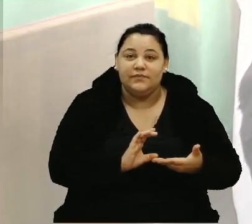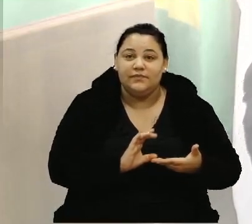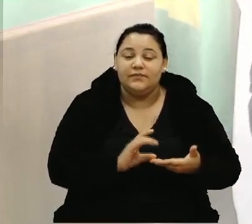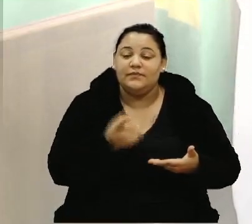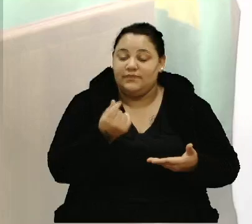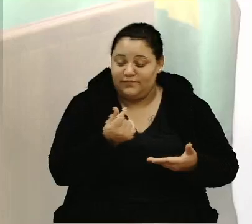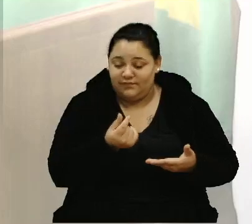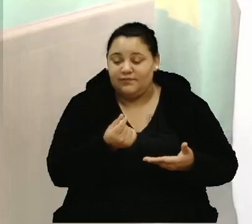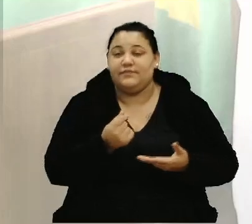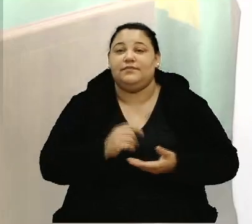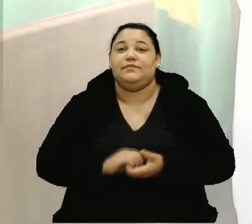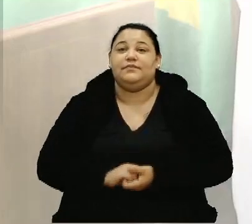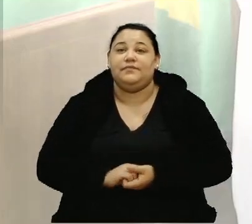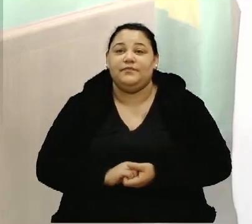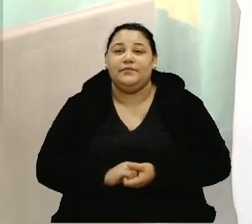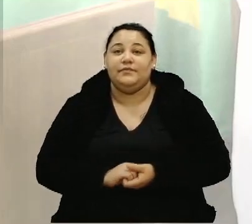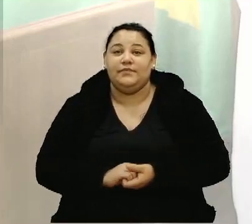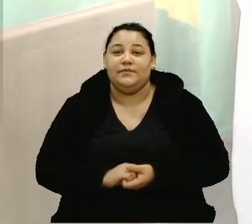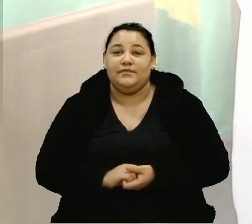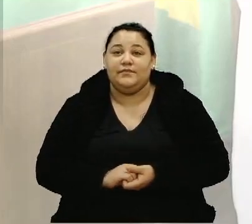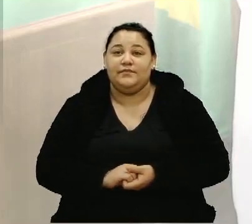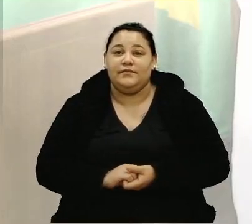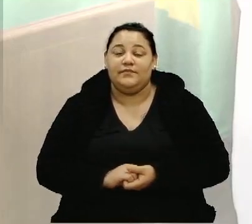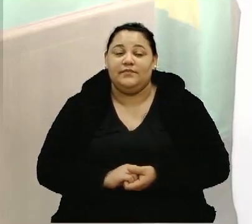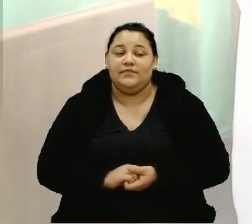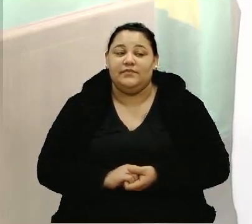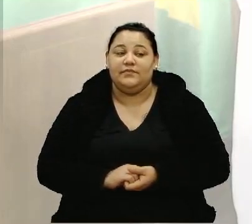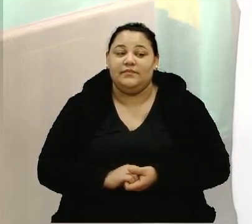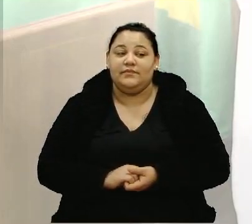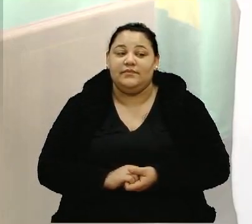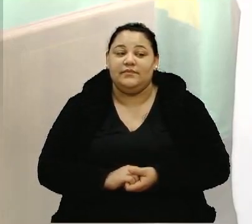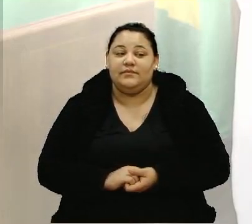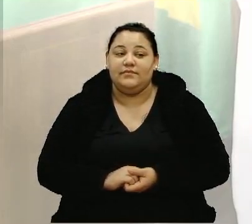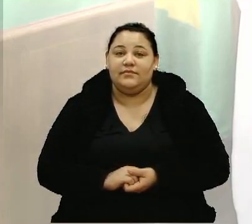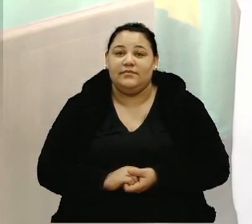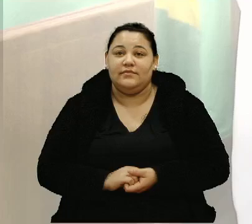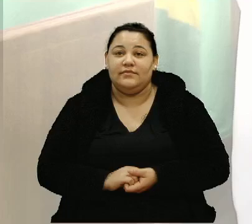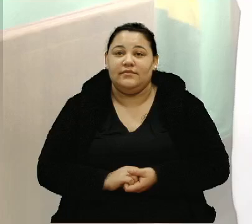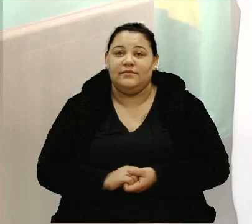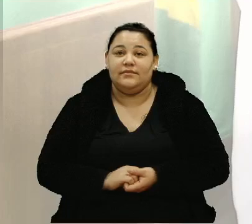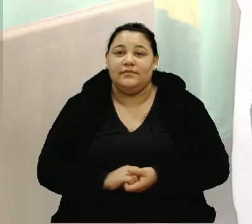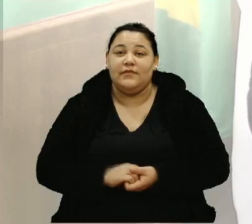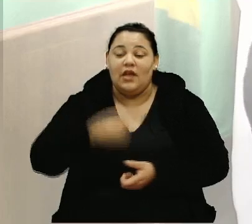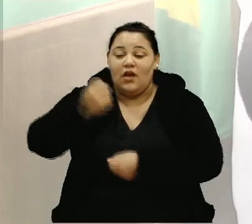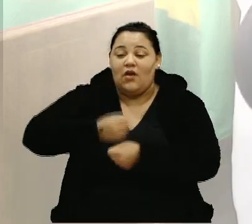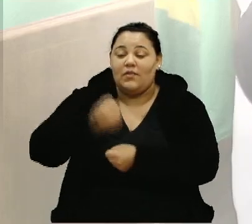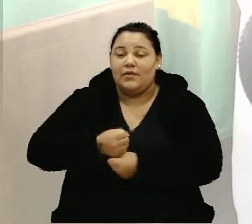vereador. Por isso a coordenadoria de obras emergenciais,